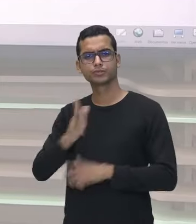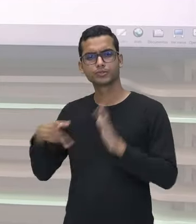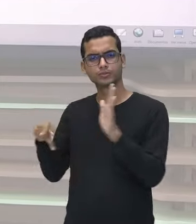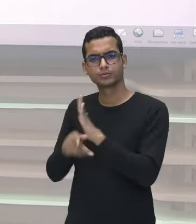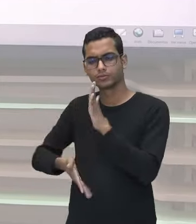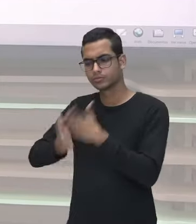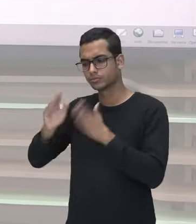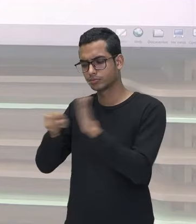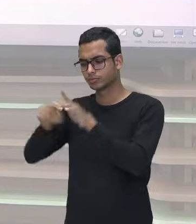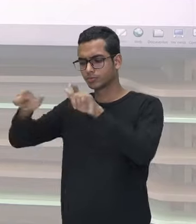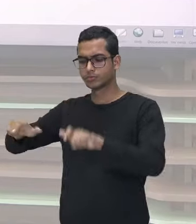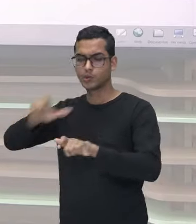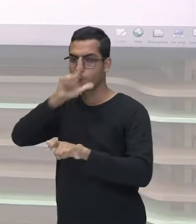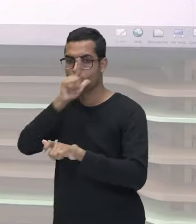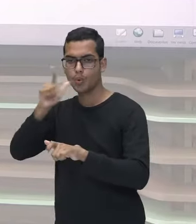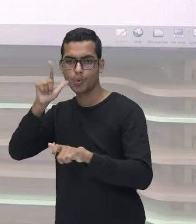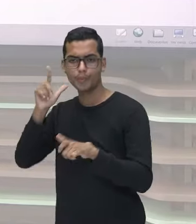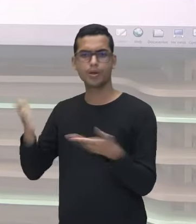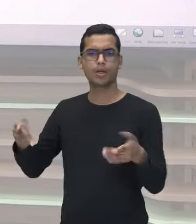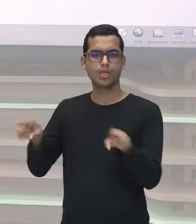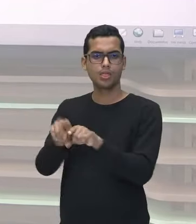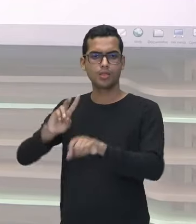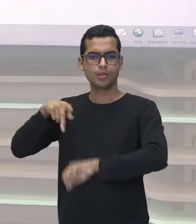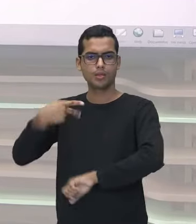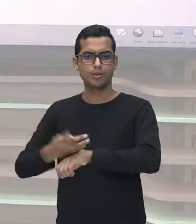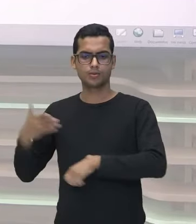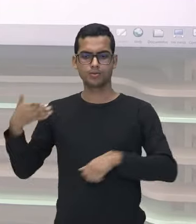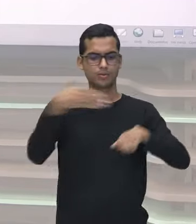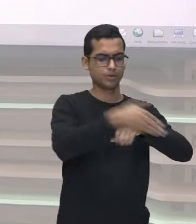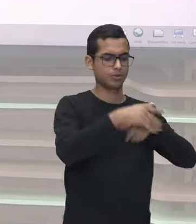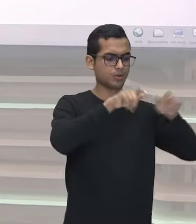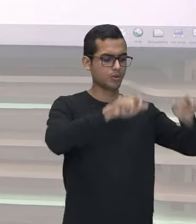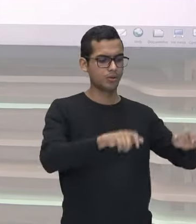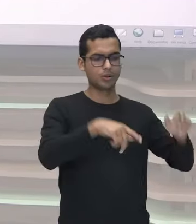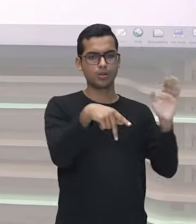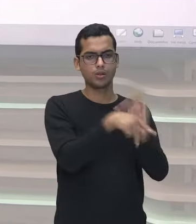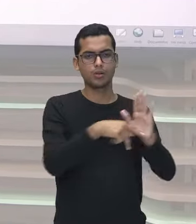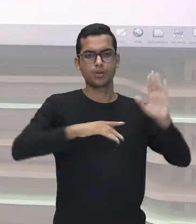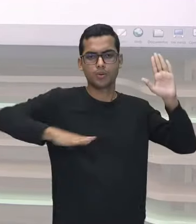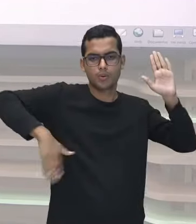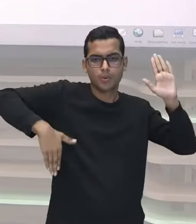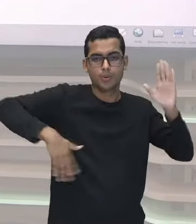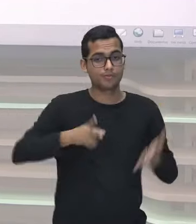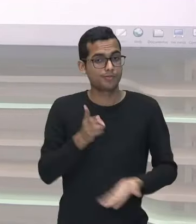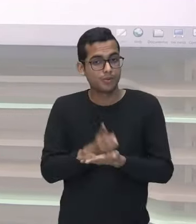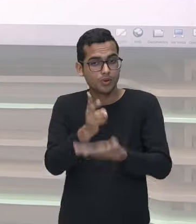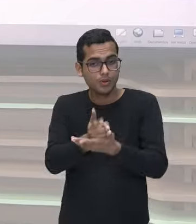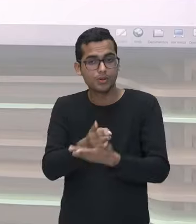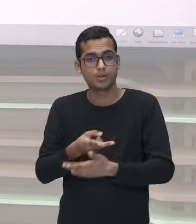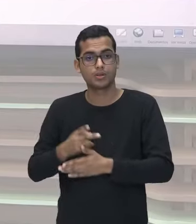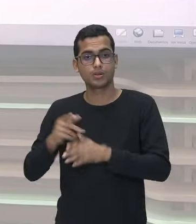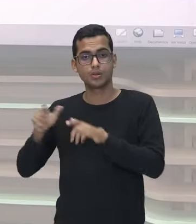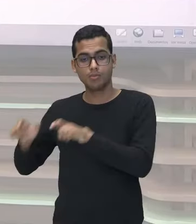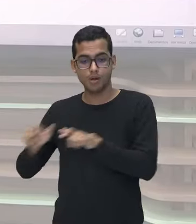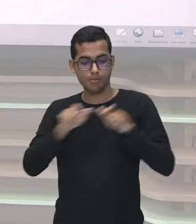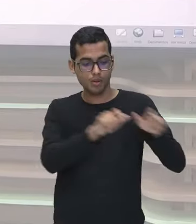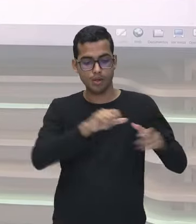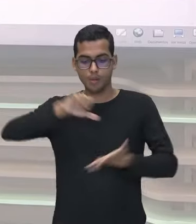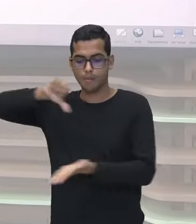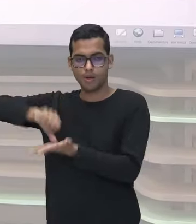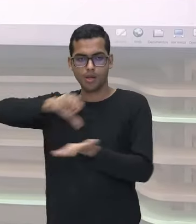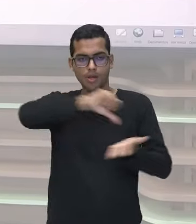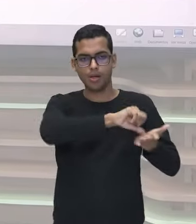lanchar. Agora vocês vão entrar no parque e o passeio continua. Mas a cada etapa do passeio, vocês percebem que vocês estão